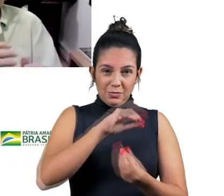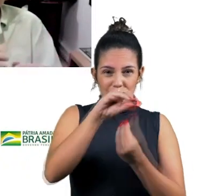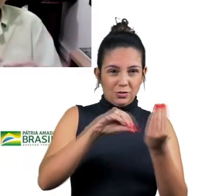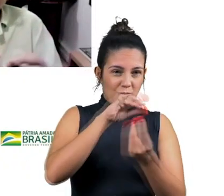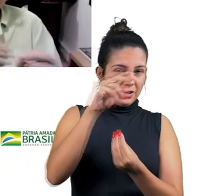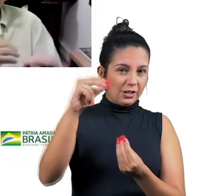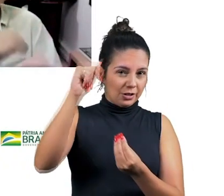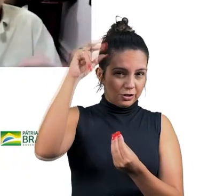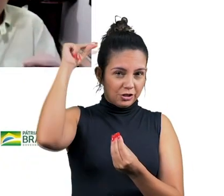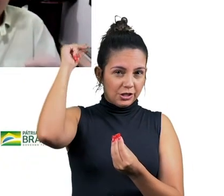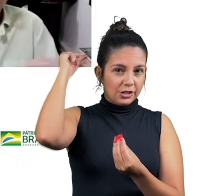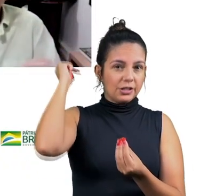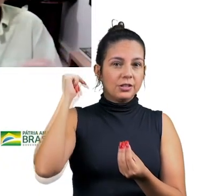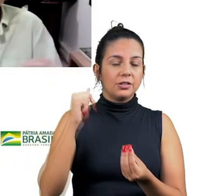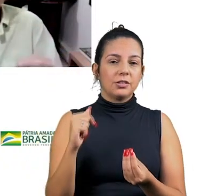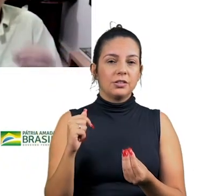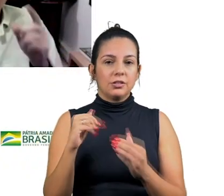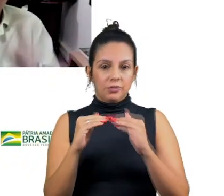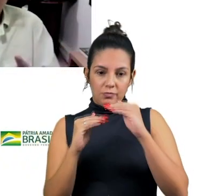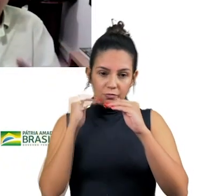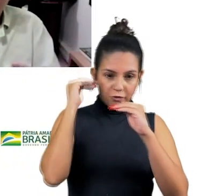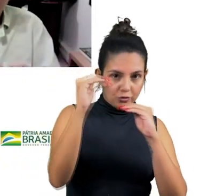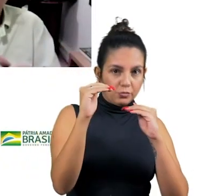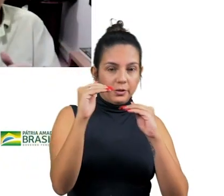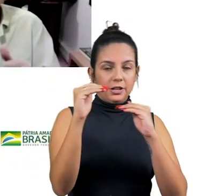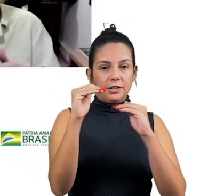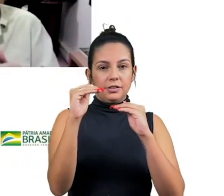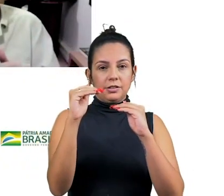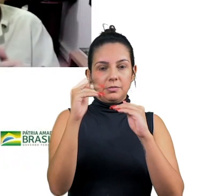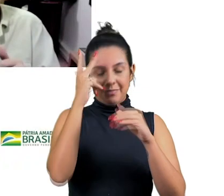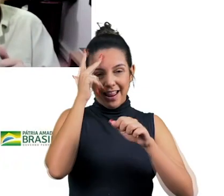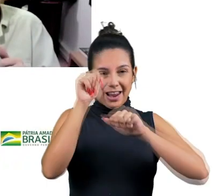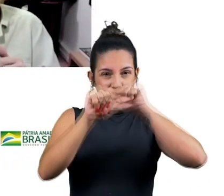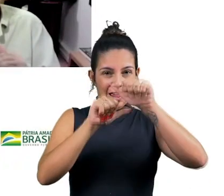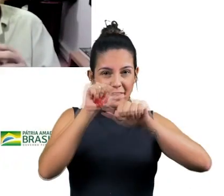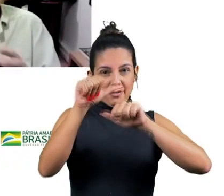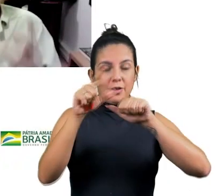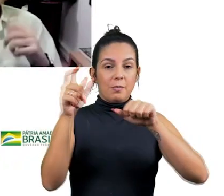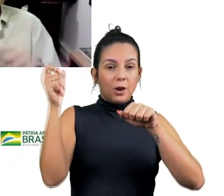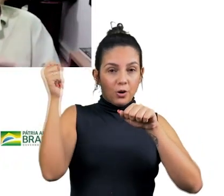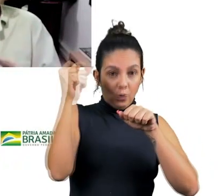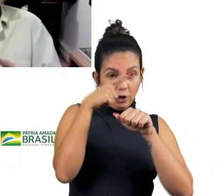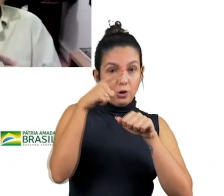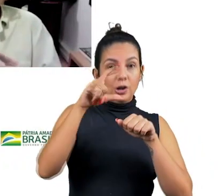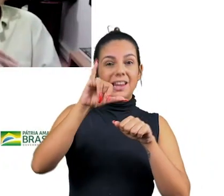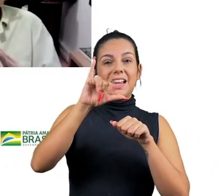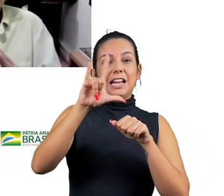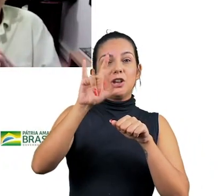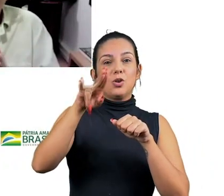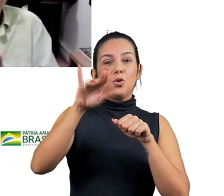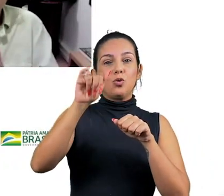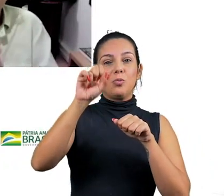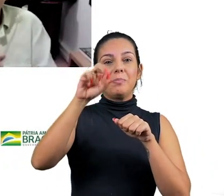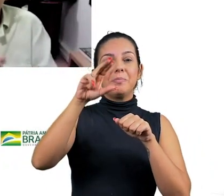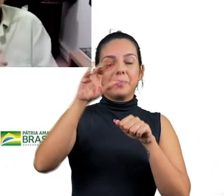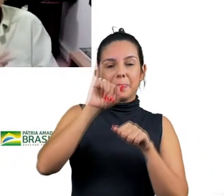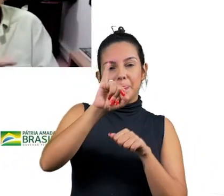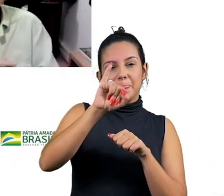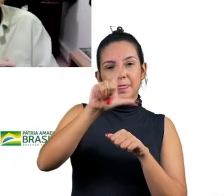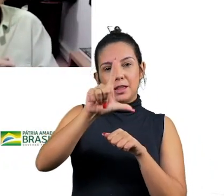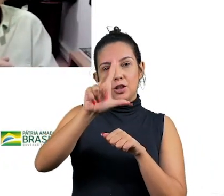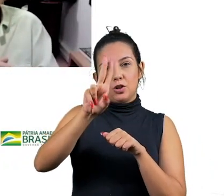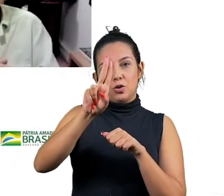antiga, que foi superada pela Reforma e pelo Iluminismo. O que a gente tem hoje são